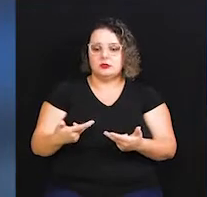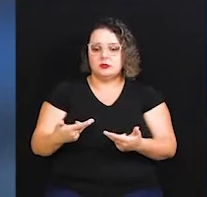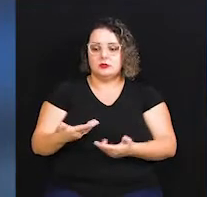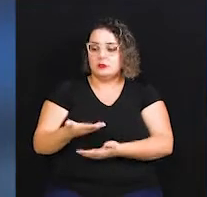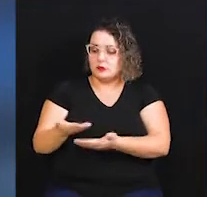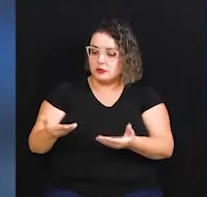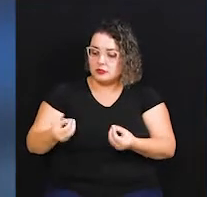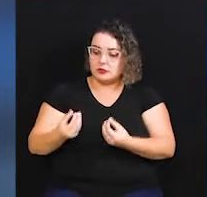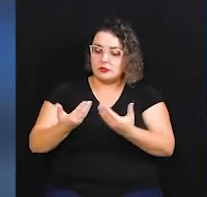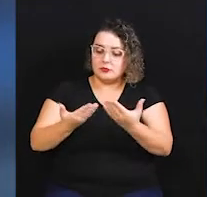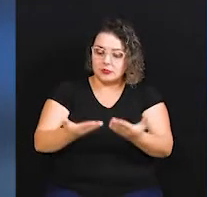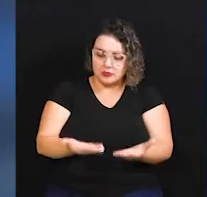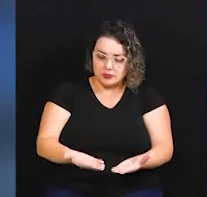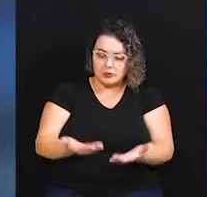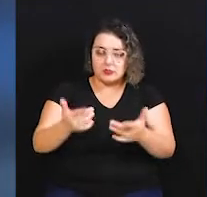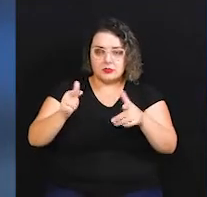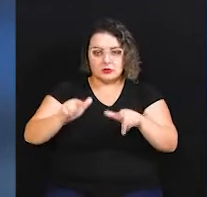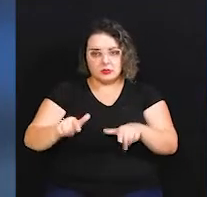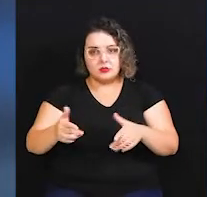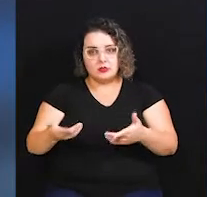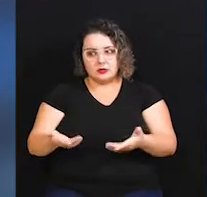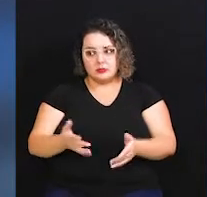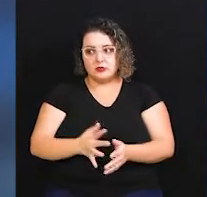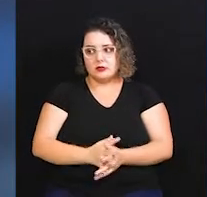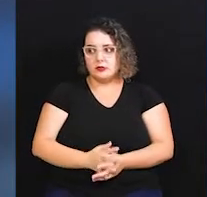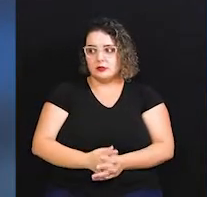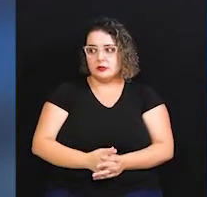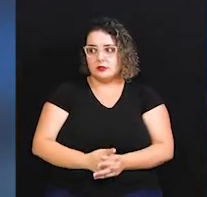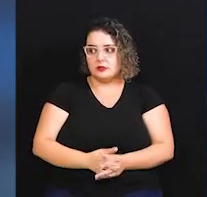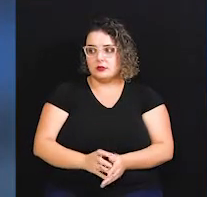vocês oferecem esse espaço, oferecem